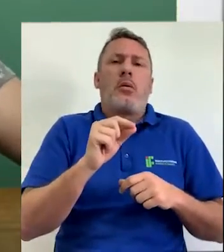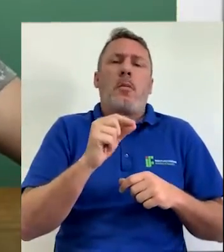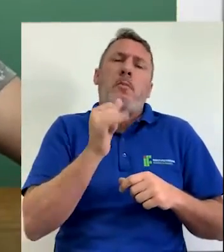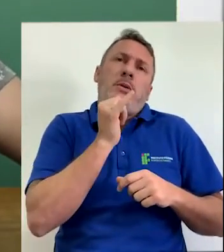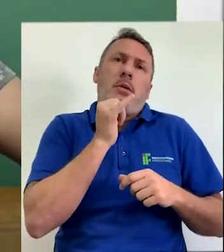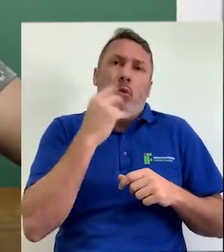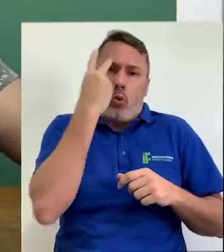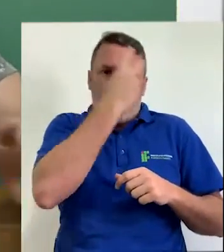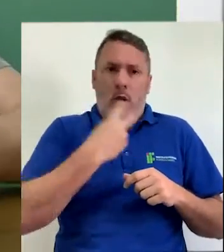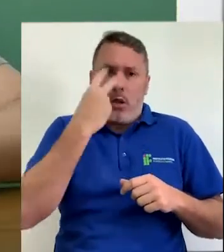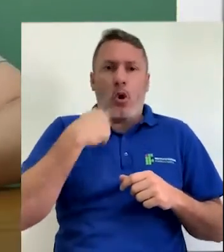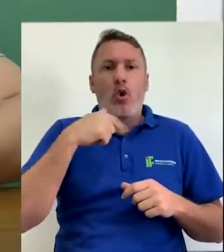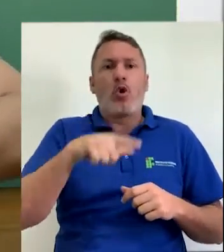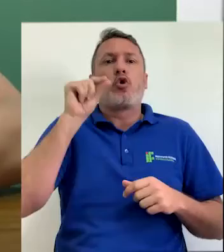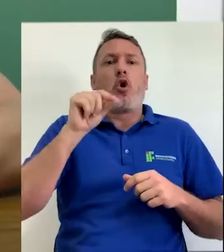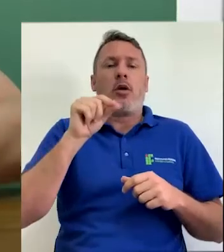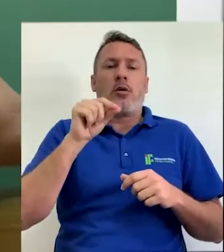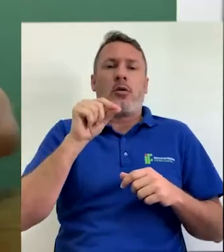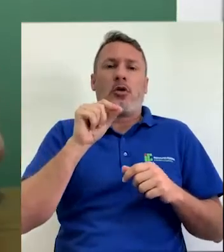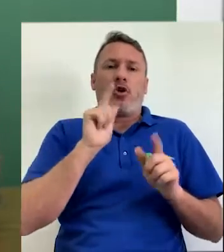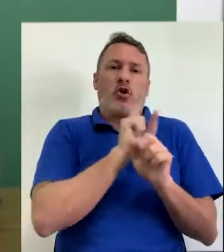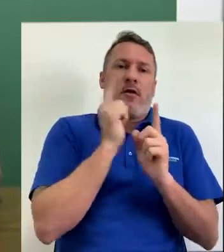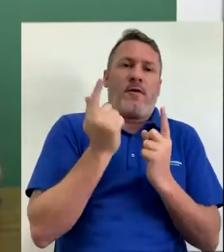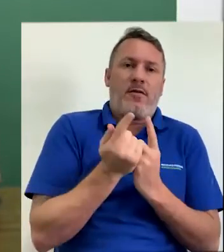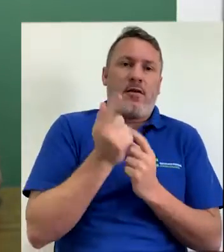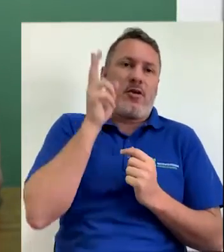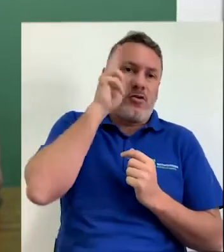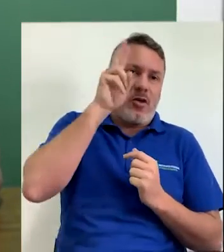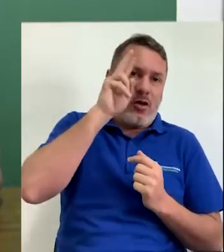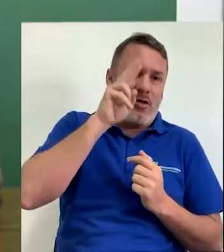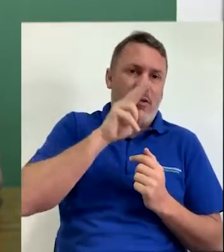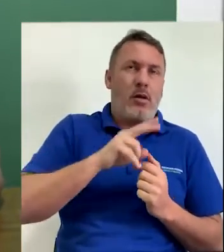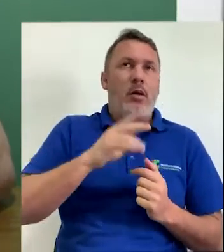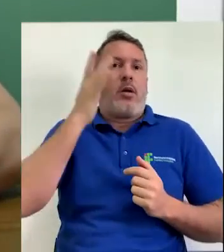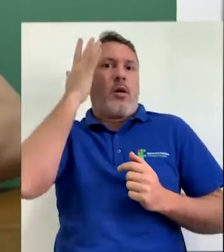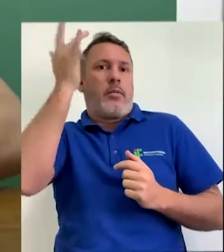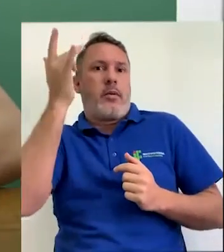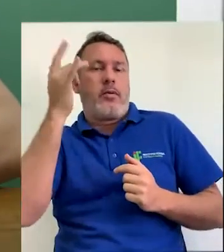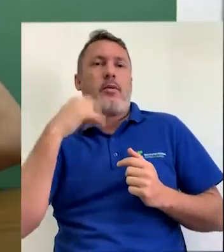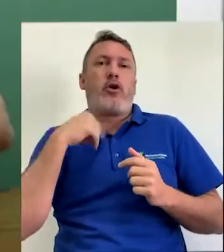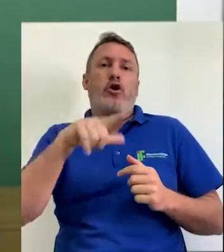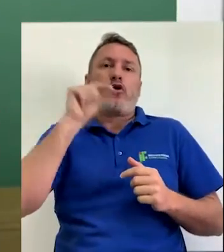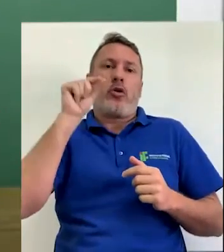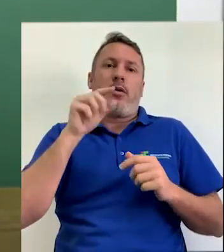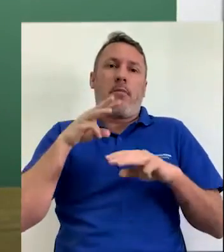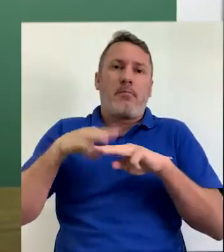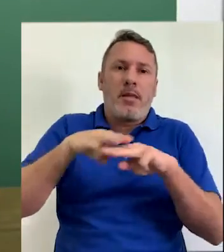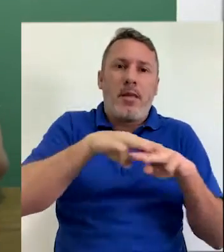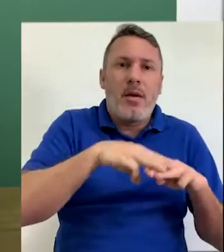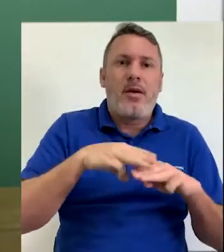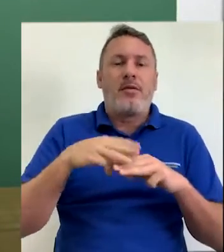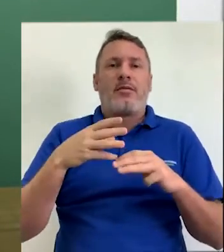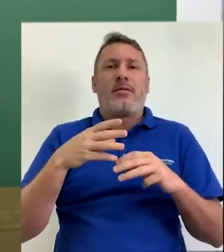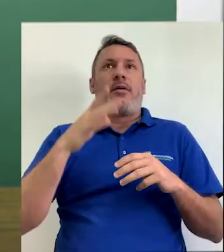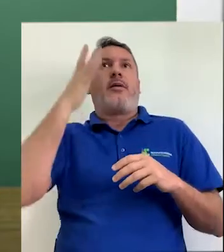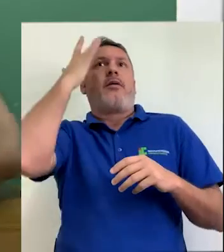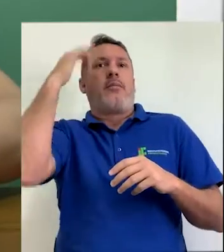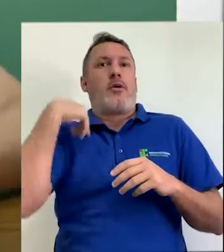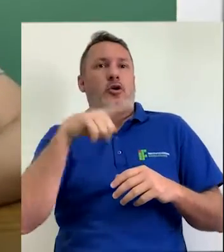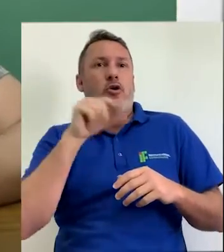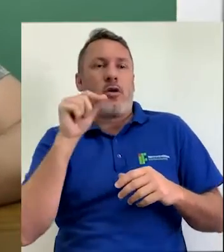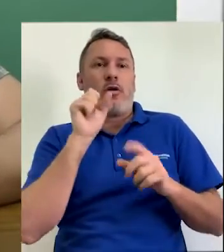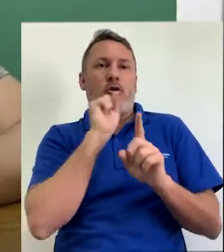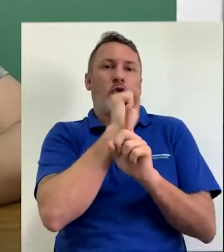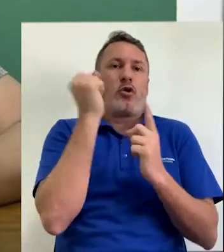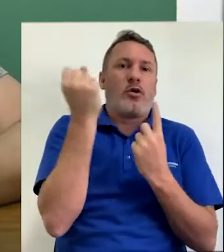geografia e história. Hoje eu posso produzir cálculo e álgebra. Hoje eu posso produzir sociologia